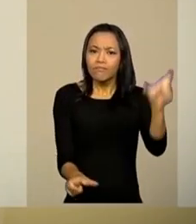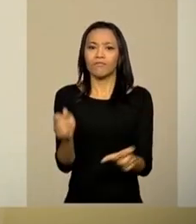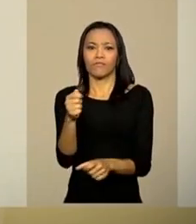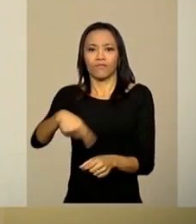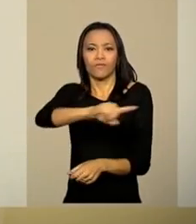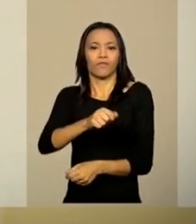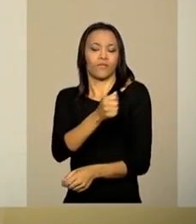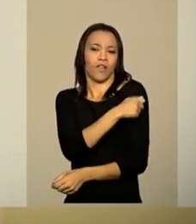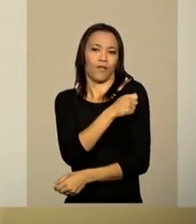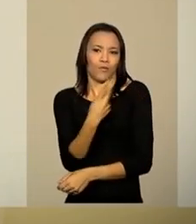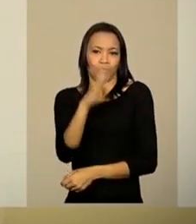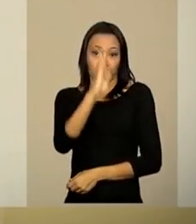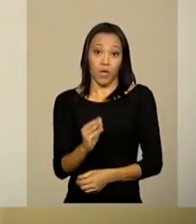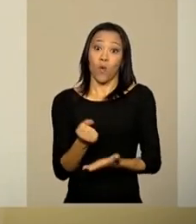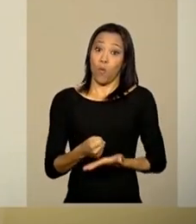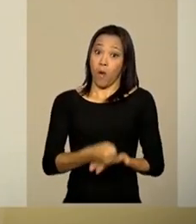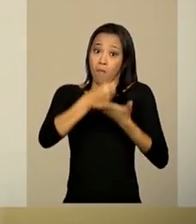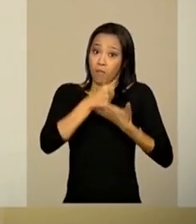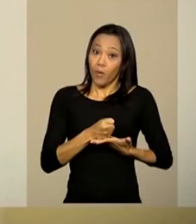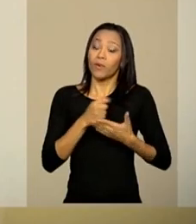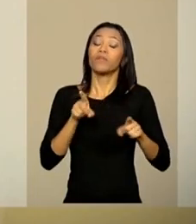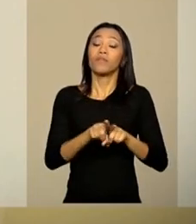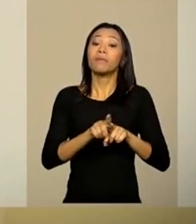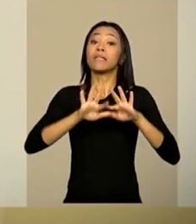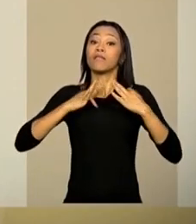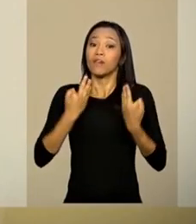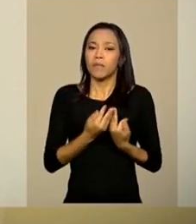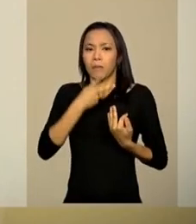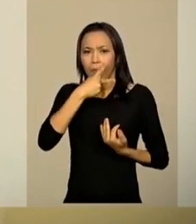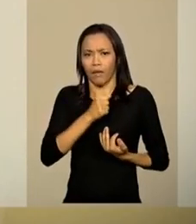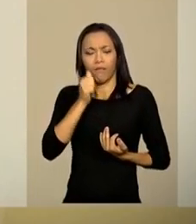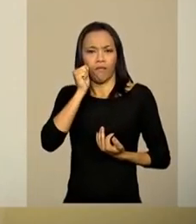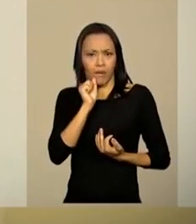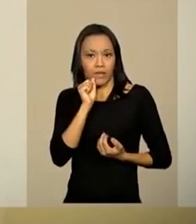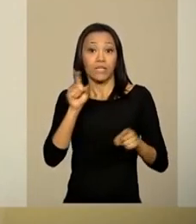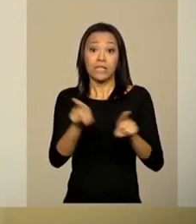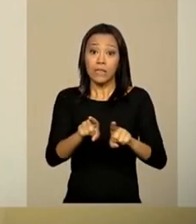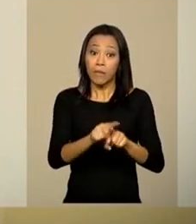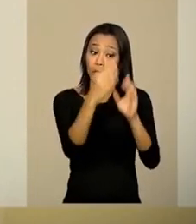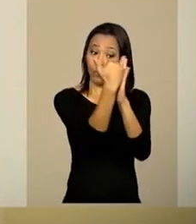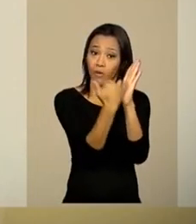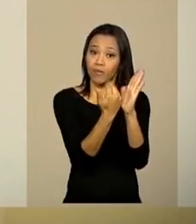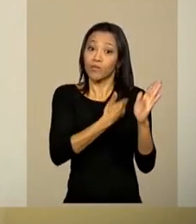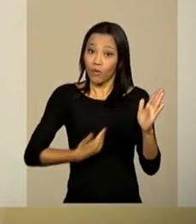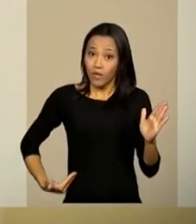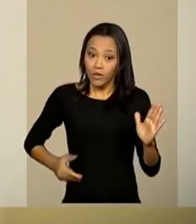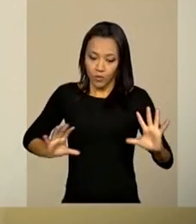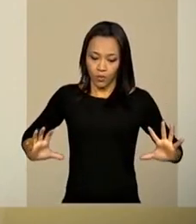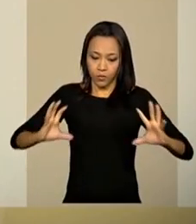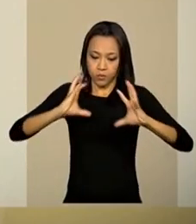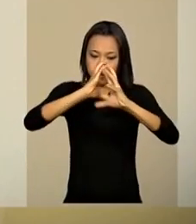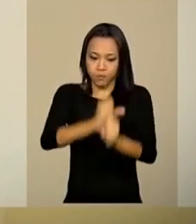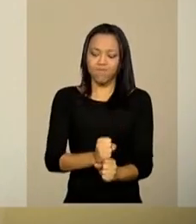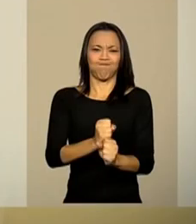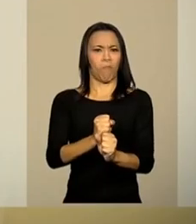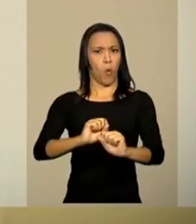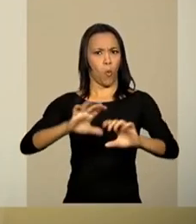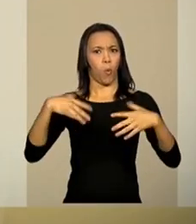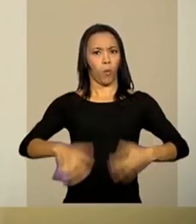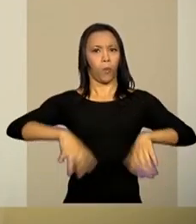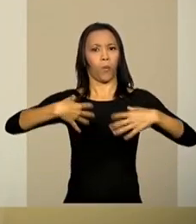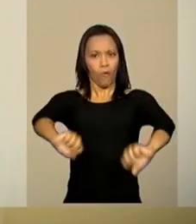brasileiros, o apoio e o suporte das famílias, mães e pais, e os programas do governo formam um arco de força que